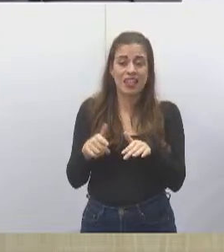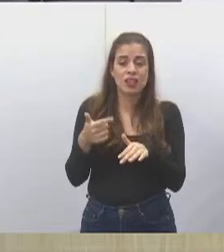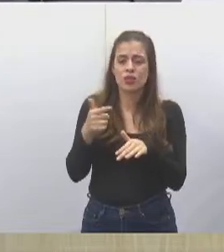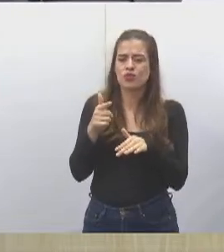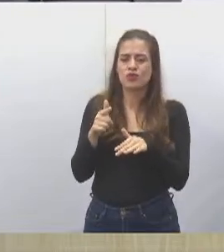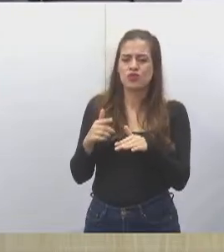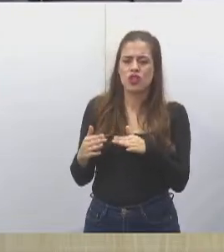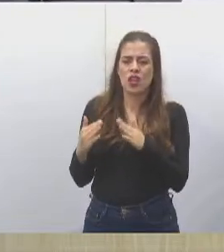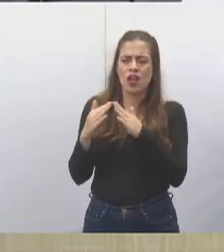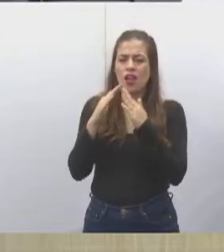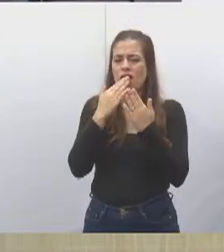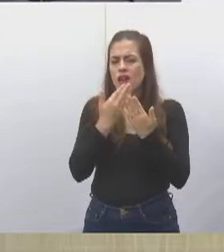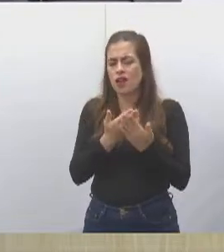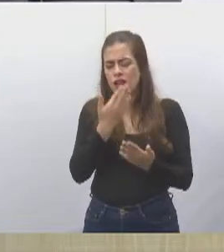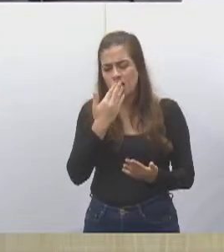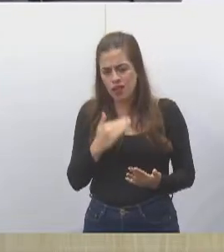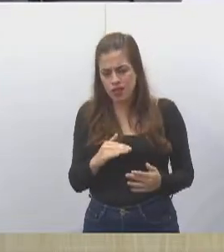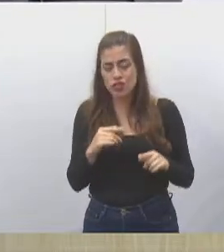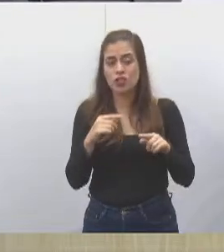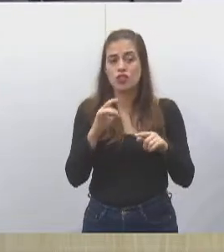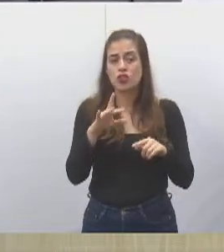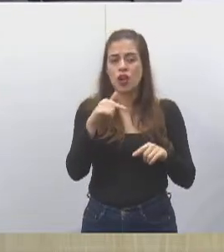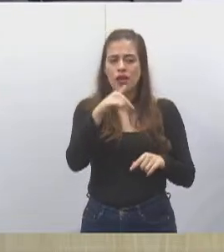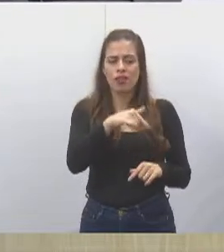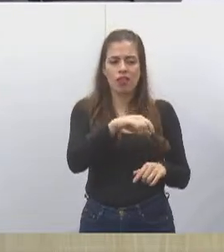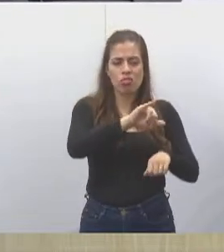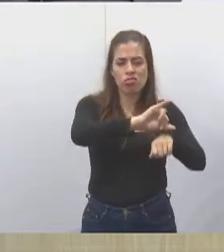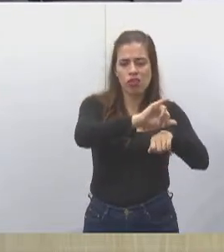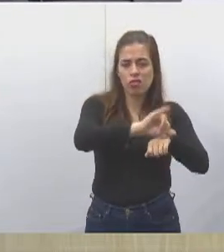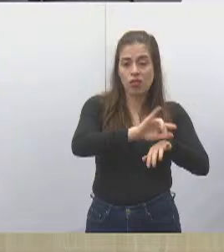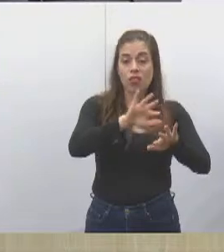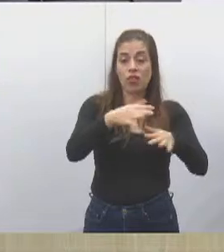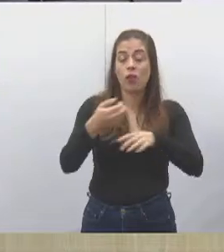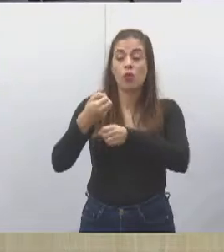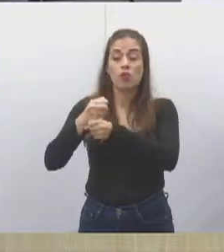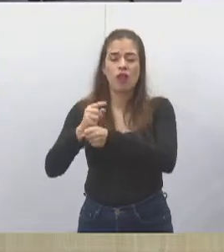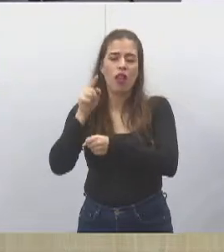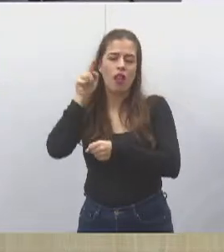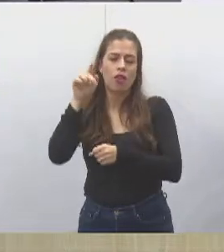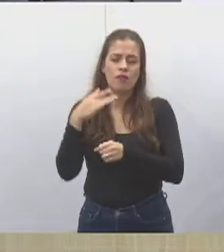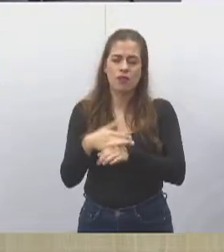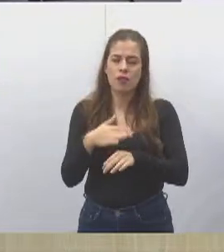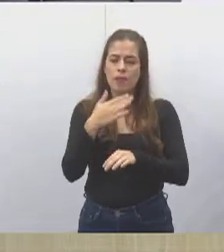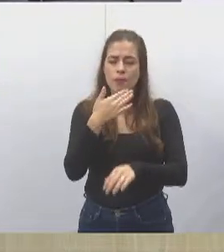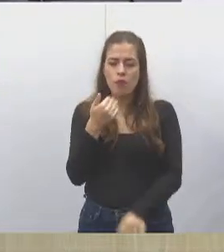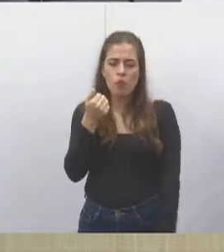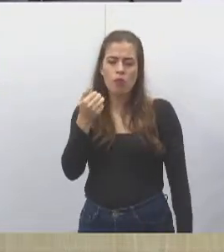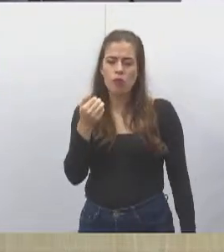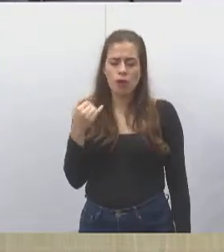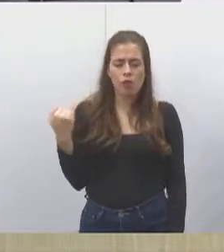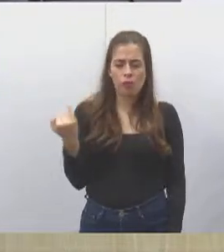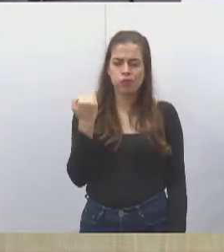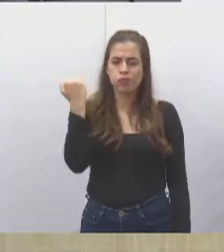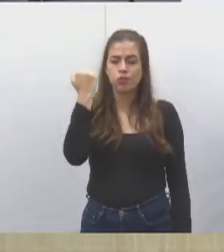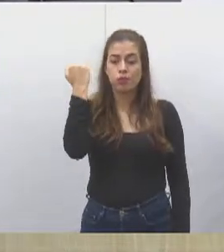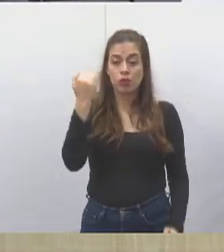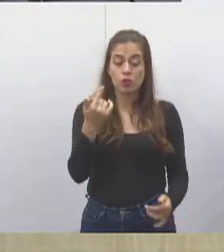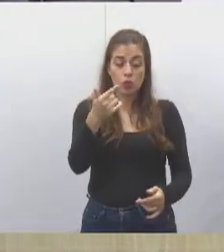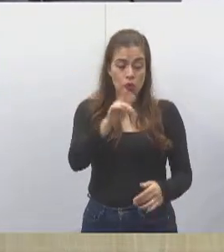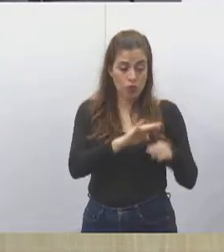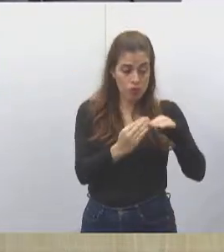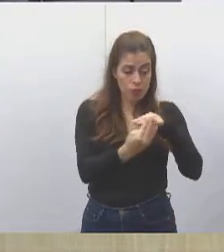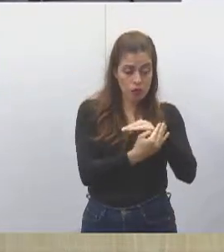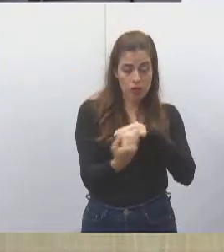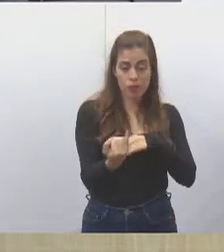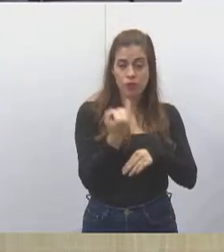que sair com seus filhos para deixar aqui no centro, e a construção dessas creches ali vai ser fundamental, né? E outro bairro aqui importante também, que a gente está